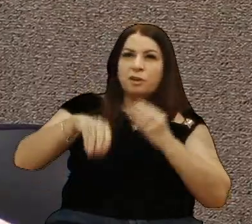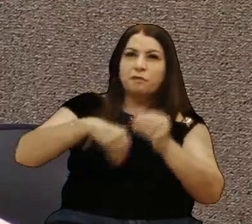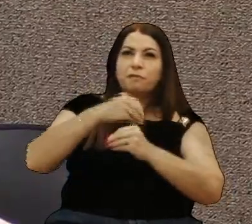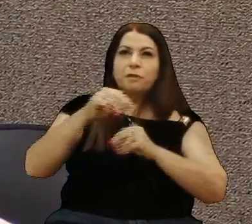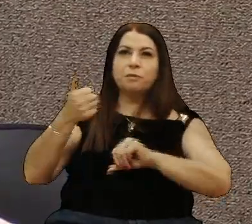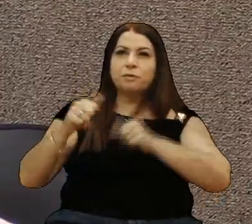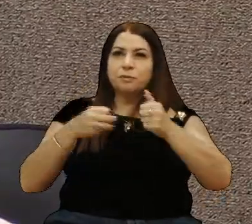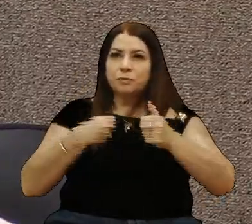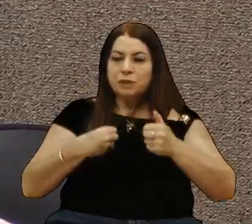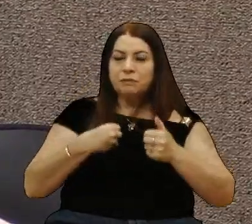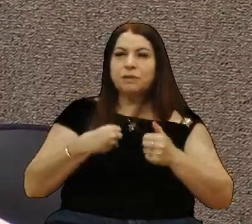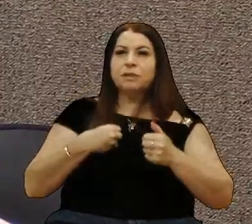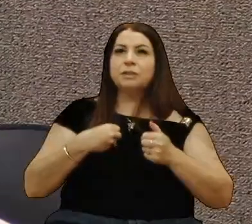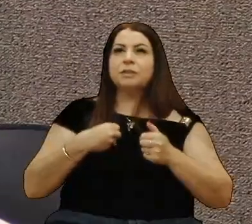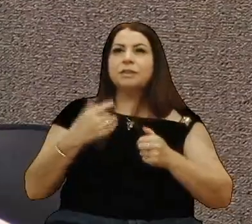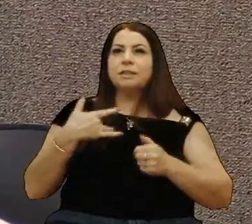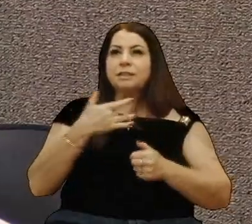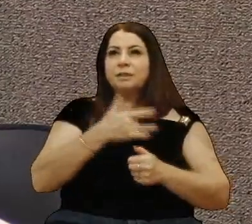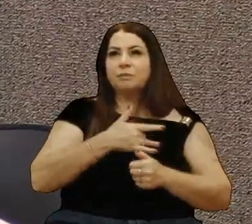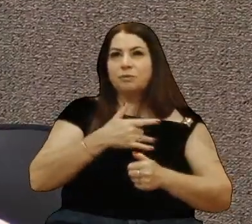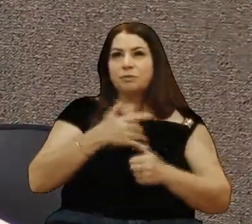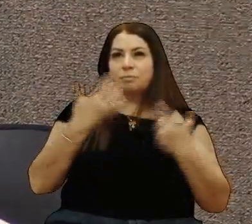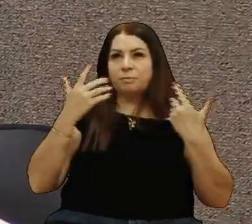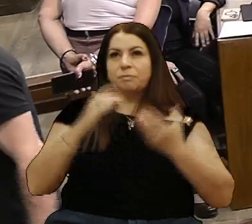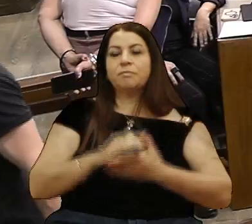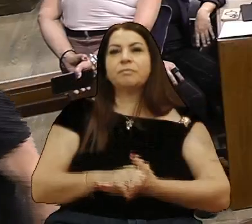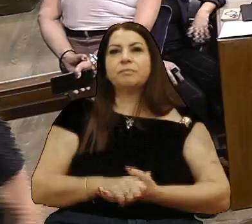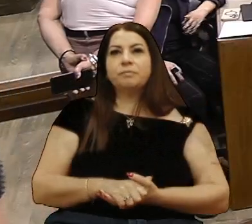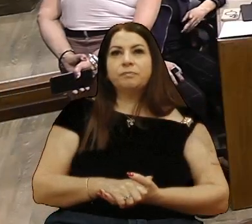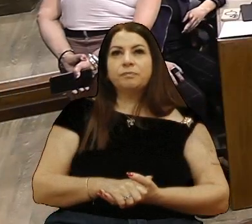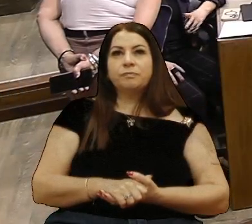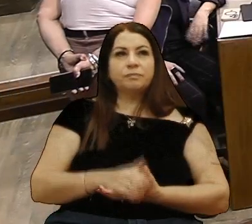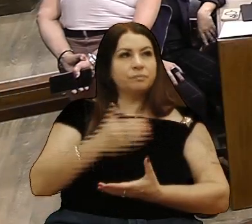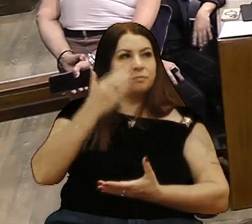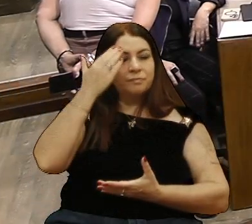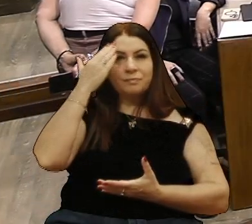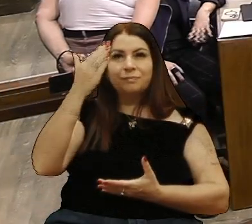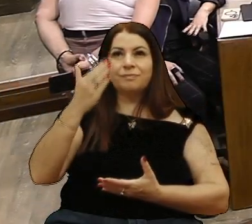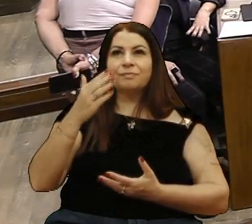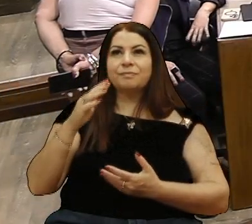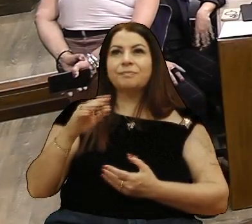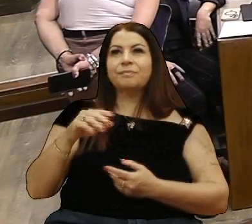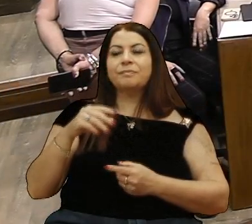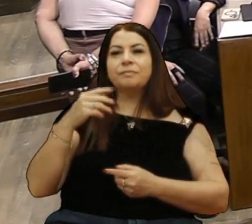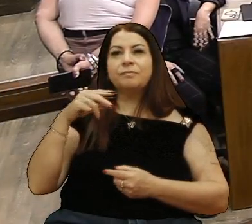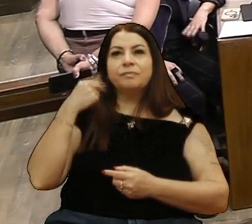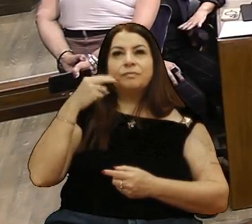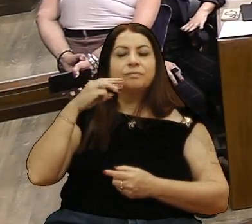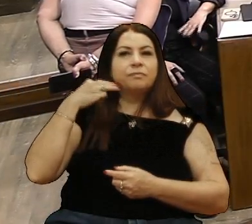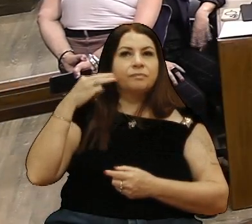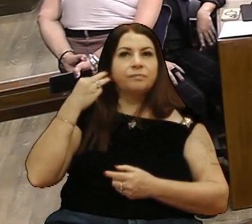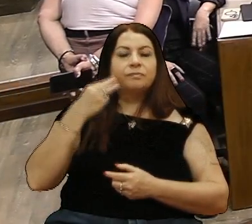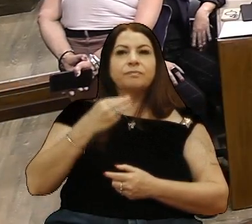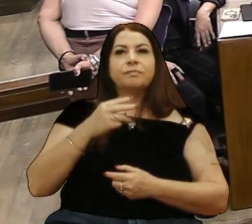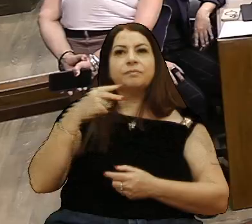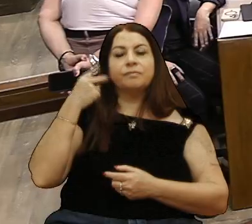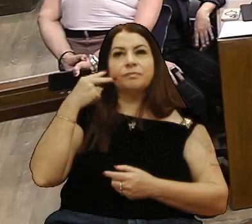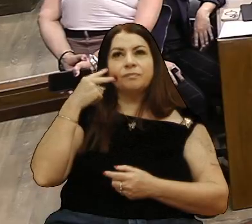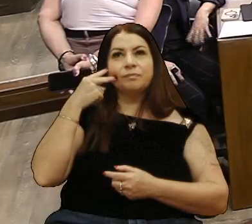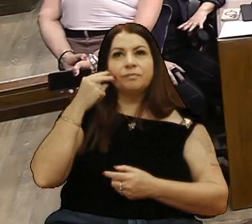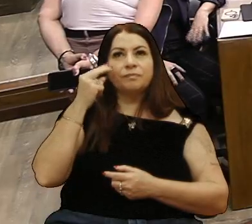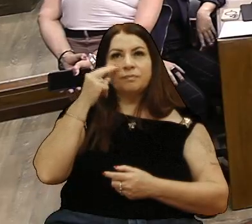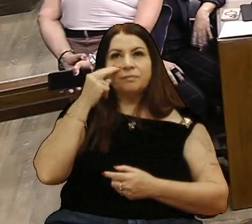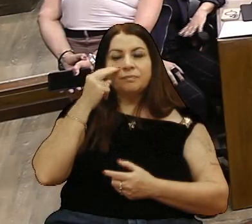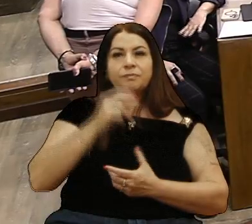qualidade de vida, que envolvam saúde. Parabéns. Obrigado, vereadora Marisol Santos. Com a palavra, vereador